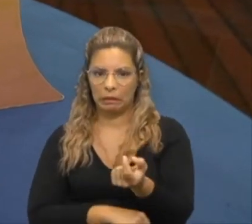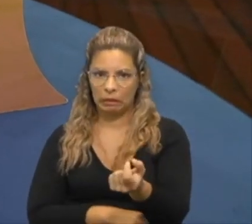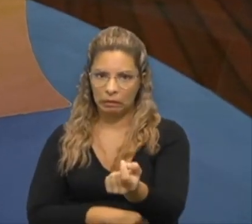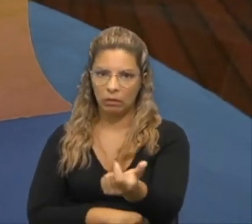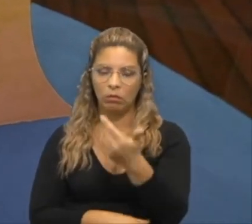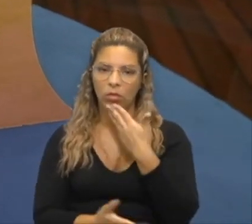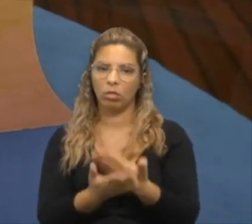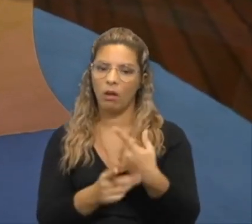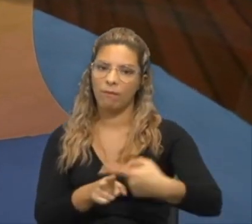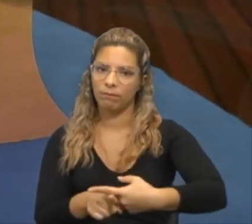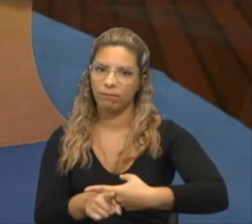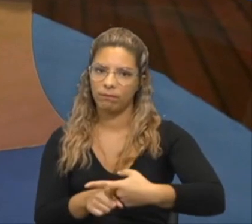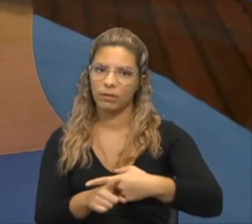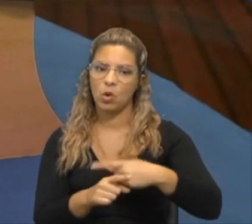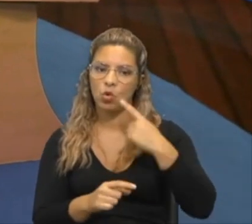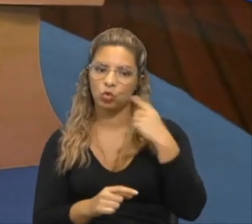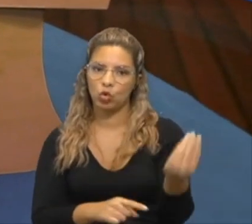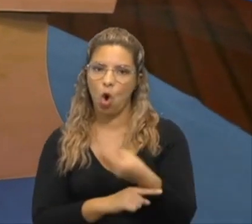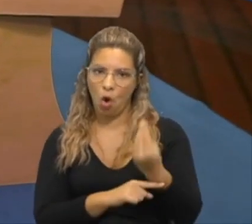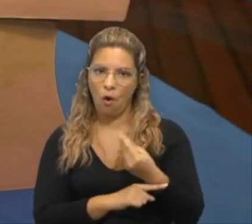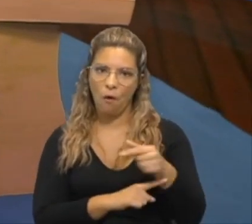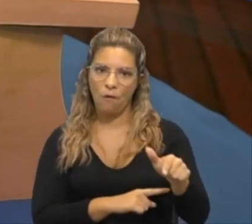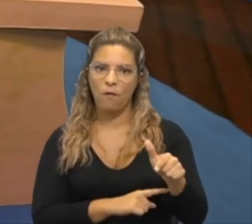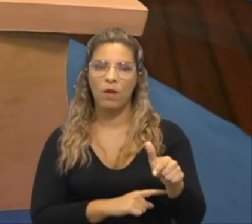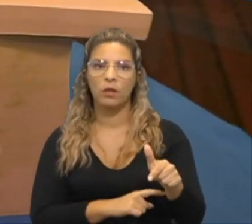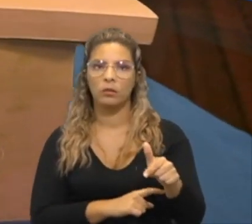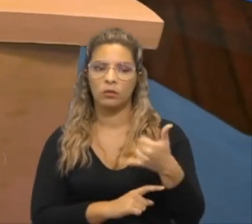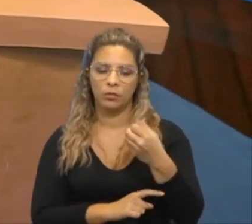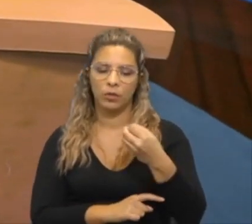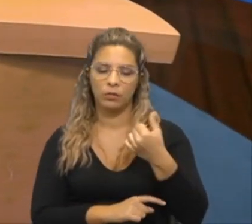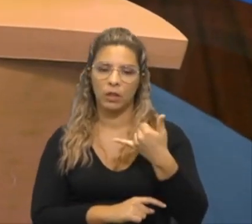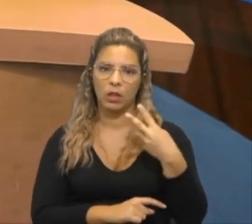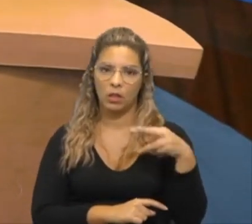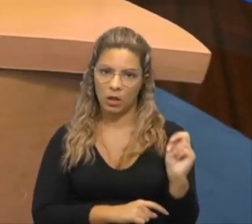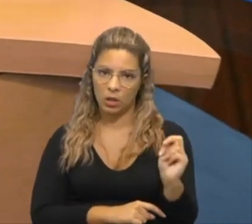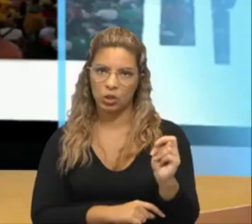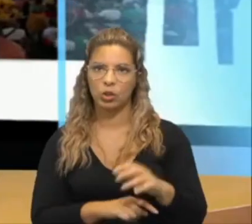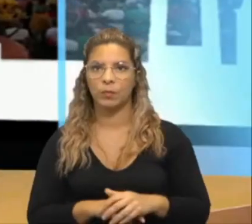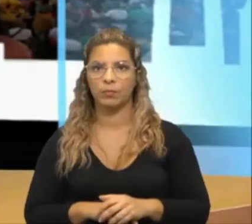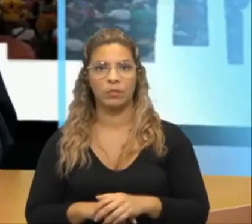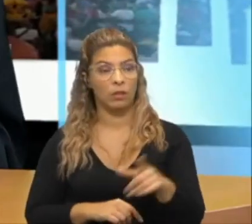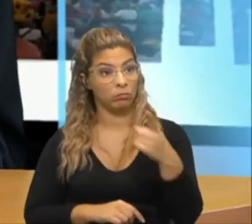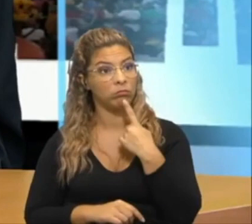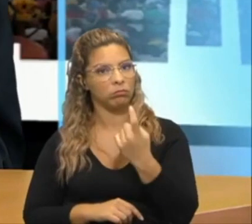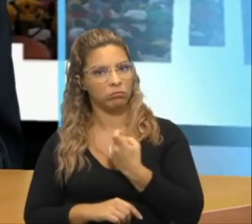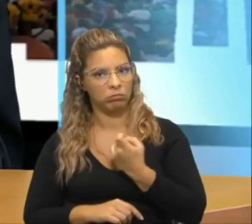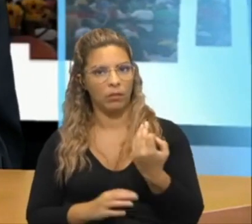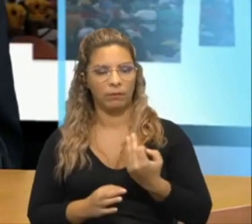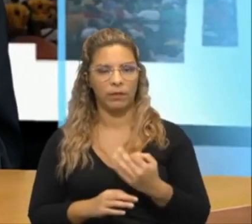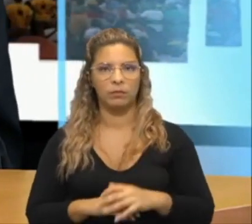motivar o compromisso das novas gerações, nomeadamente a geração 2023? Essa é uma extraordinária pergunta,